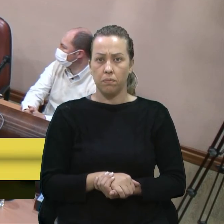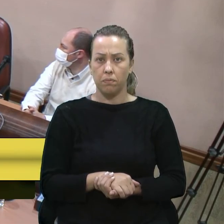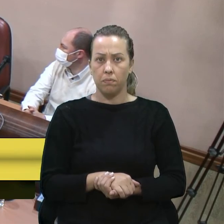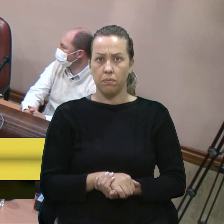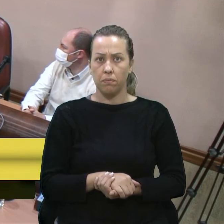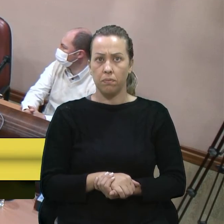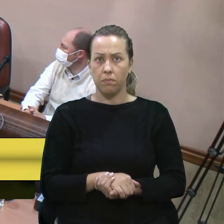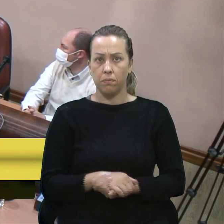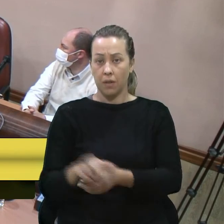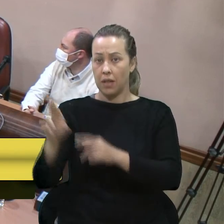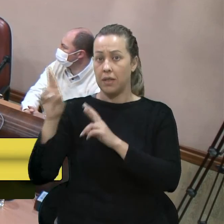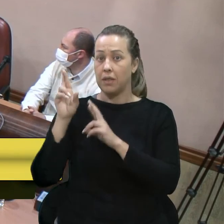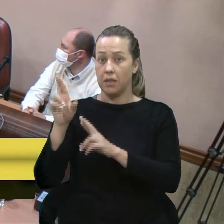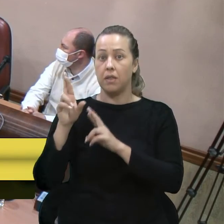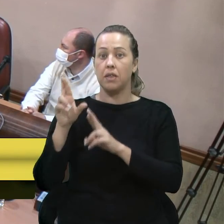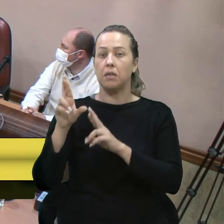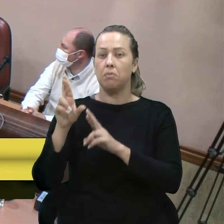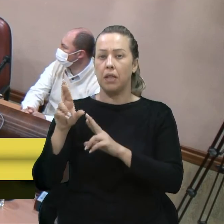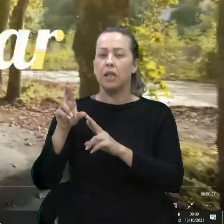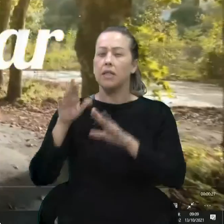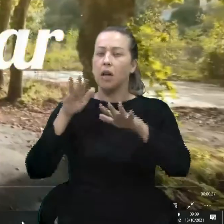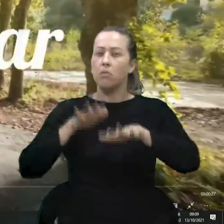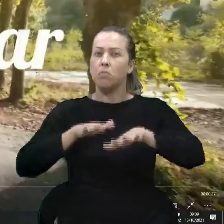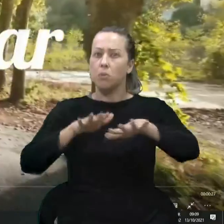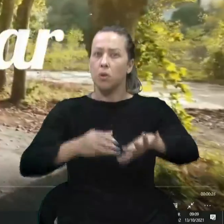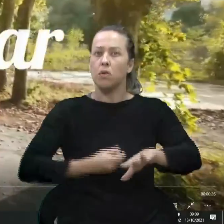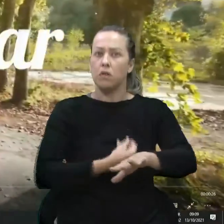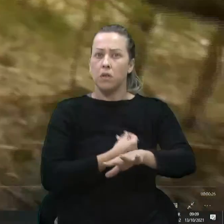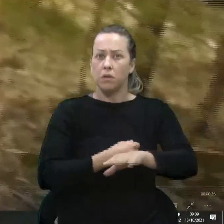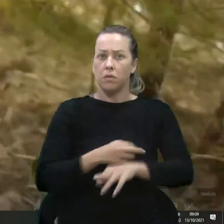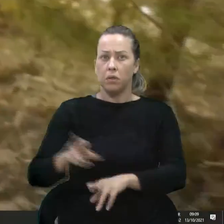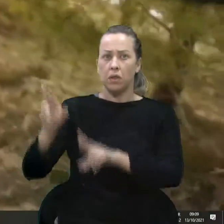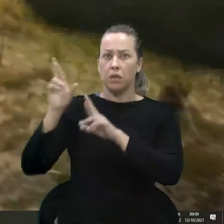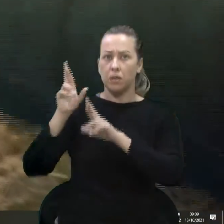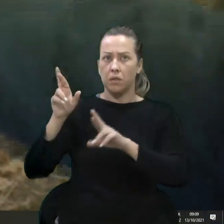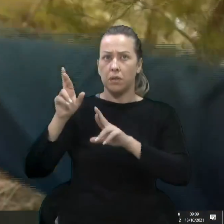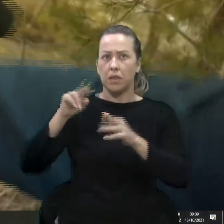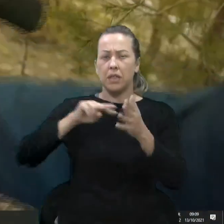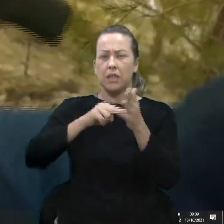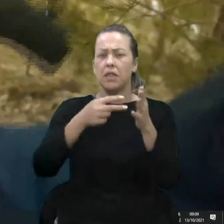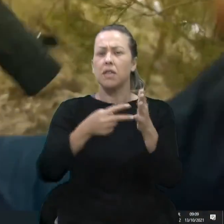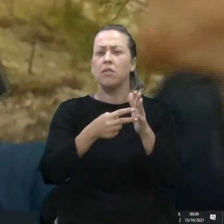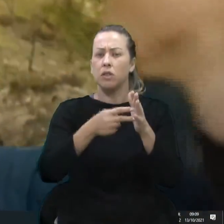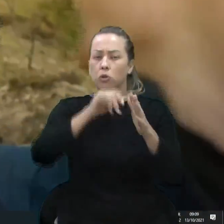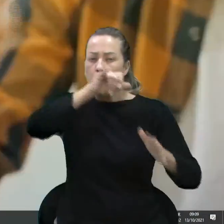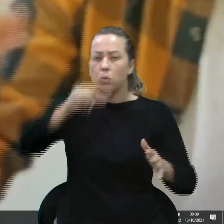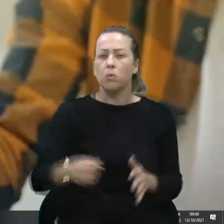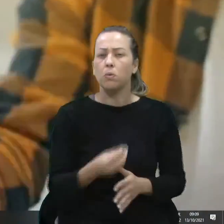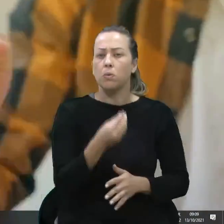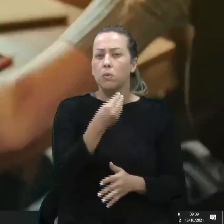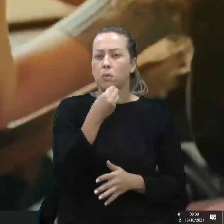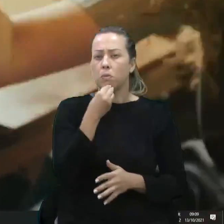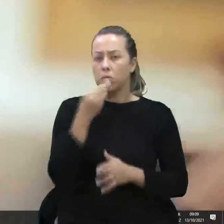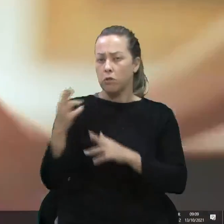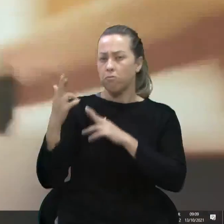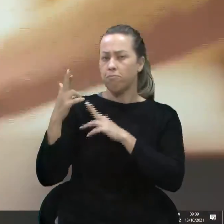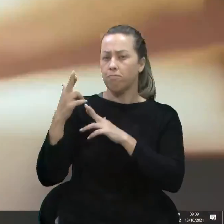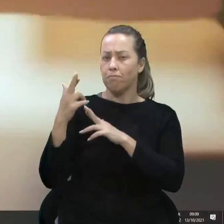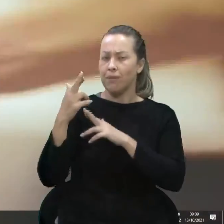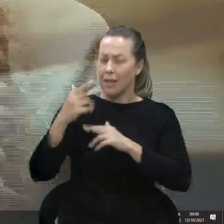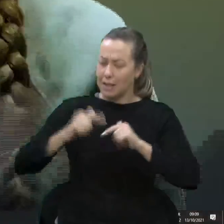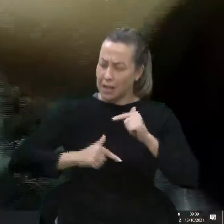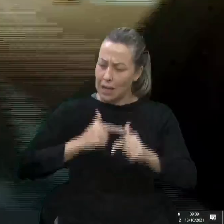A esperança move a vida. Vive no verbo esperançar e significa oportunidade. Esperançar é